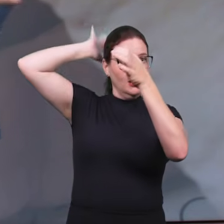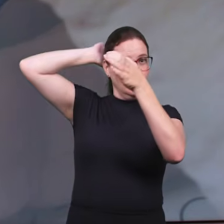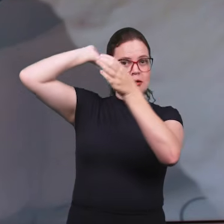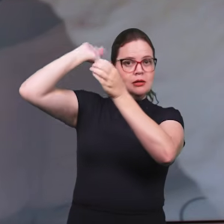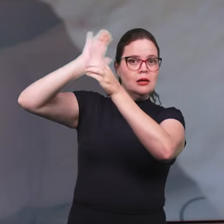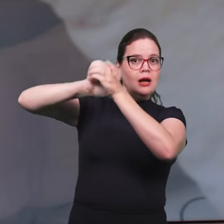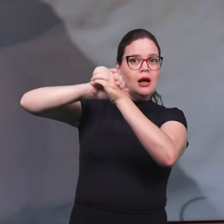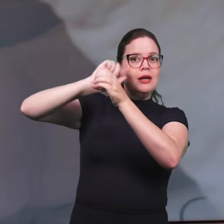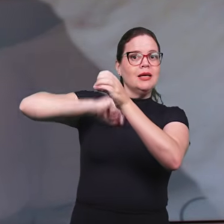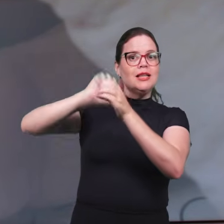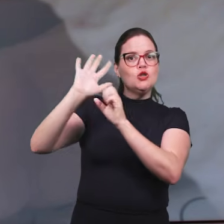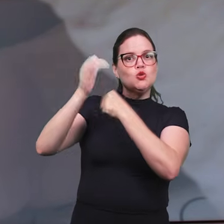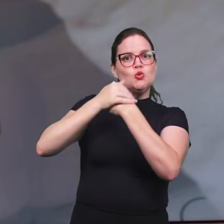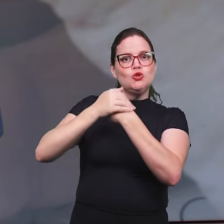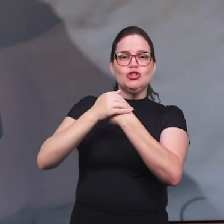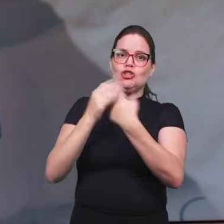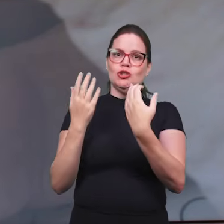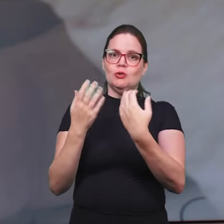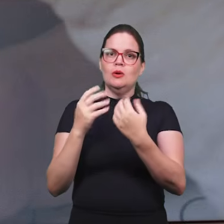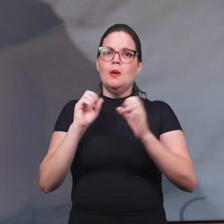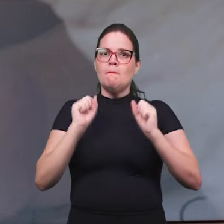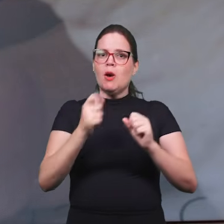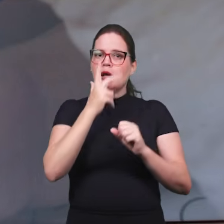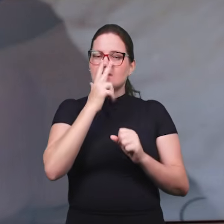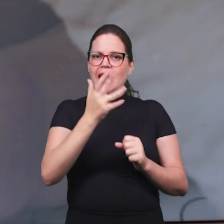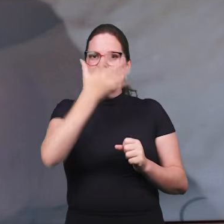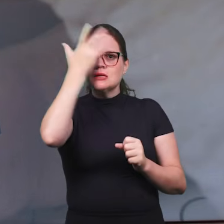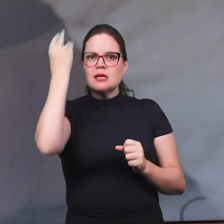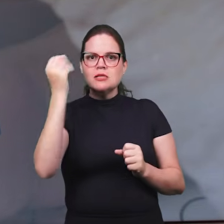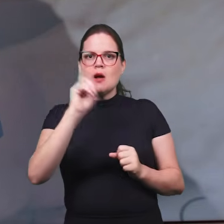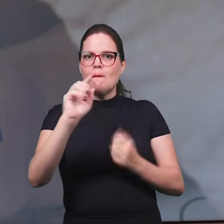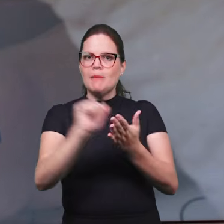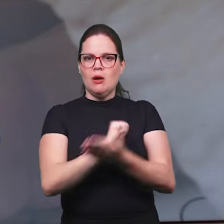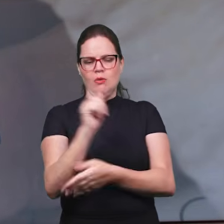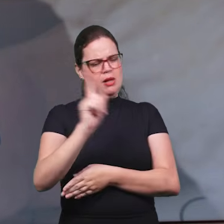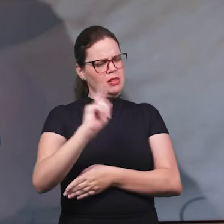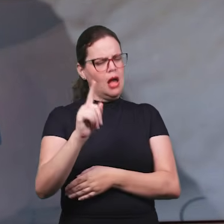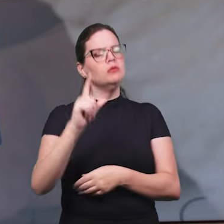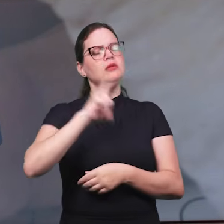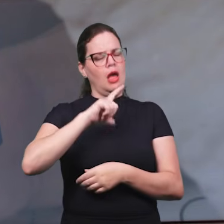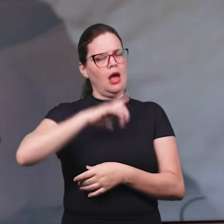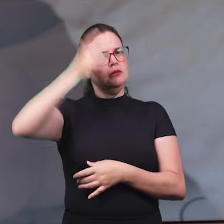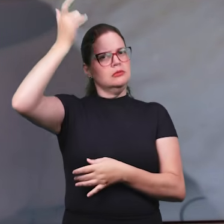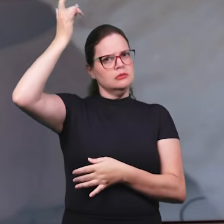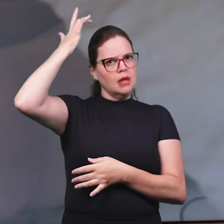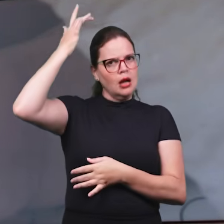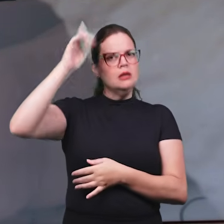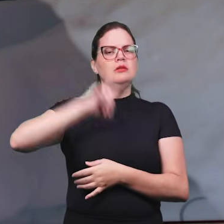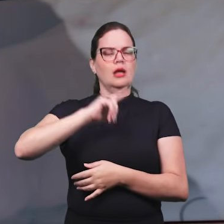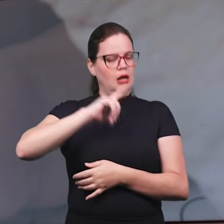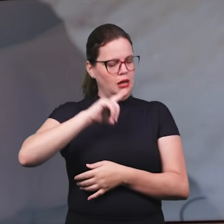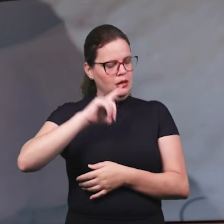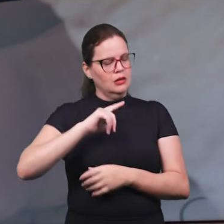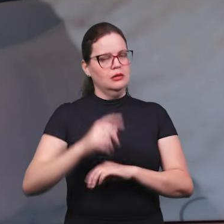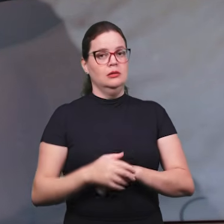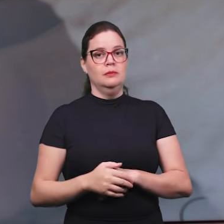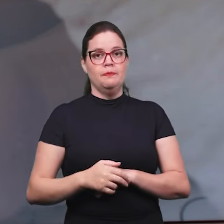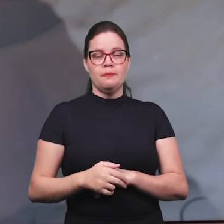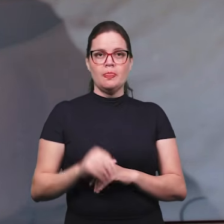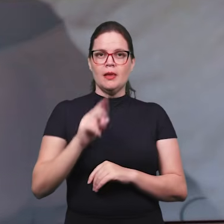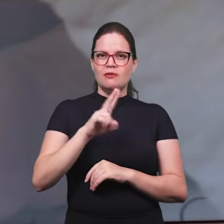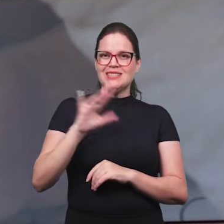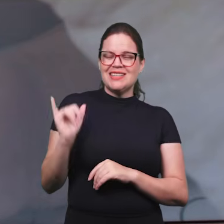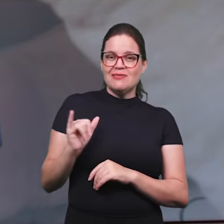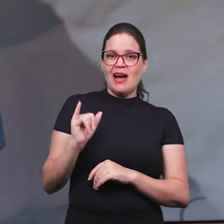sendo acessado, então aparentemente está um pouquinho esquecido, mas você tem ainda esse conhecimento. Então, você não